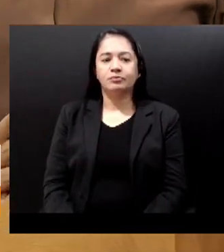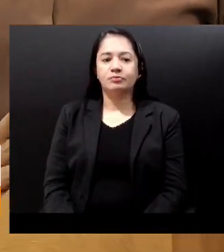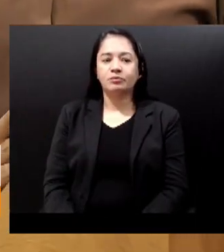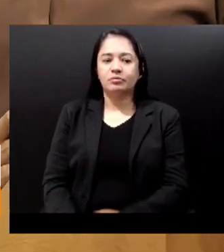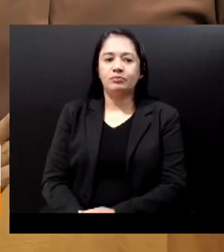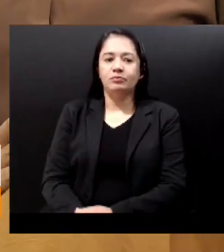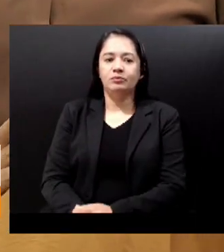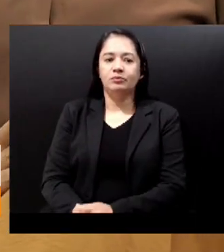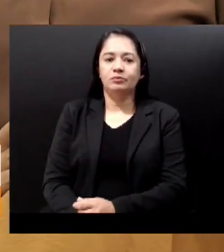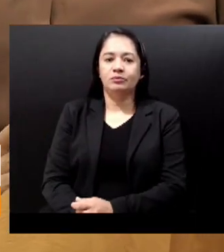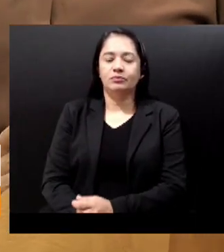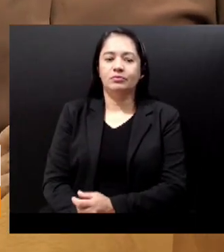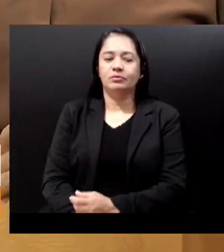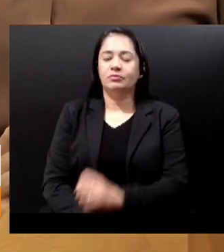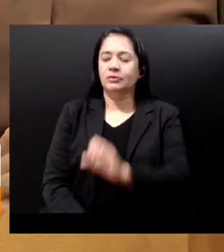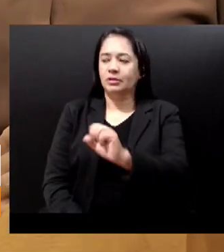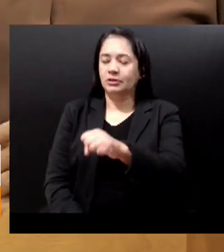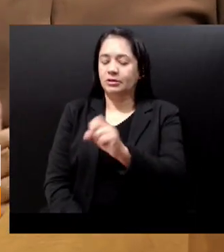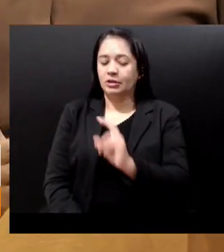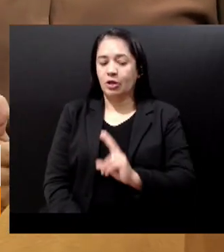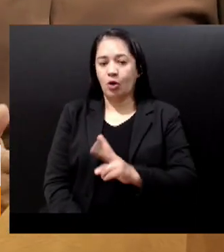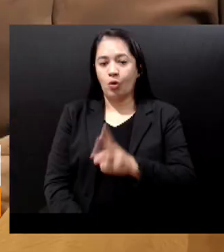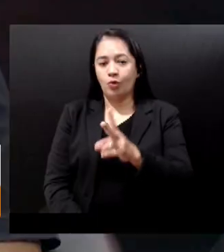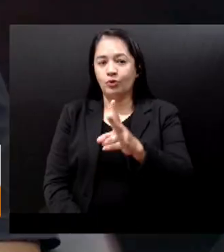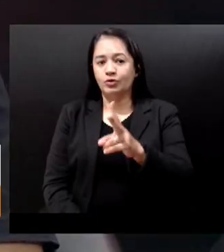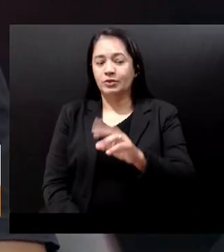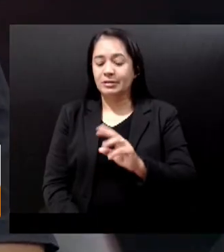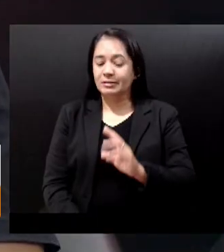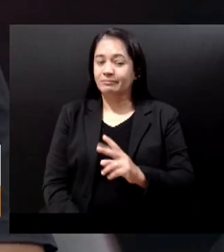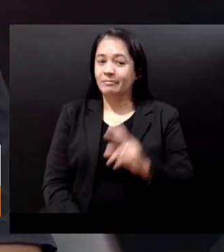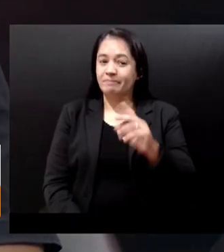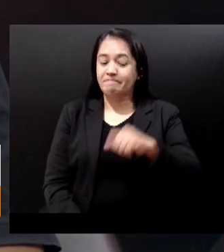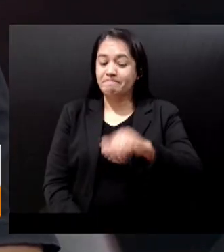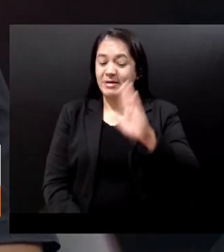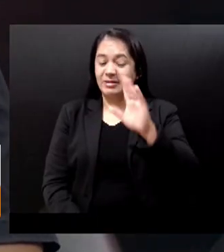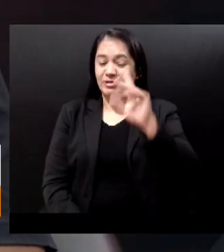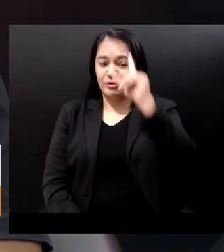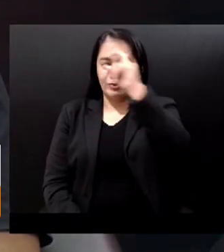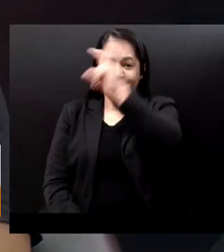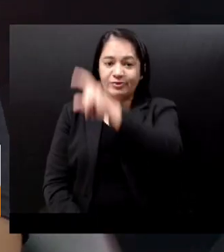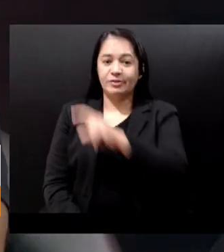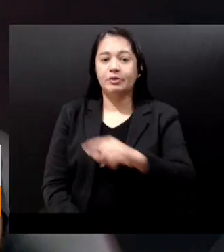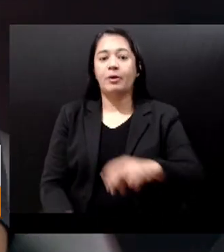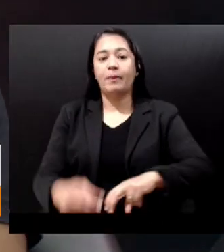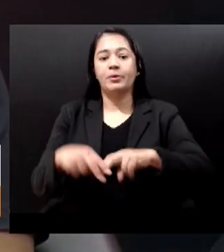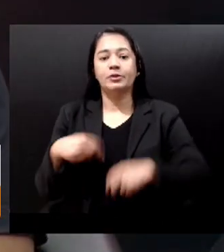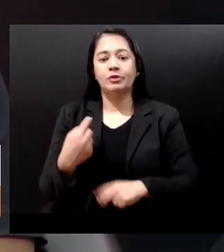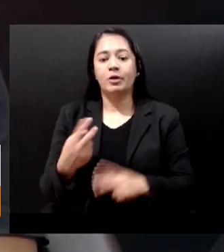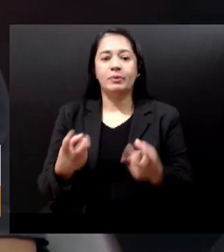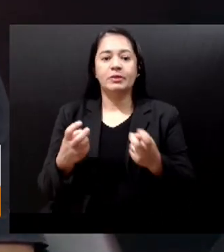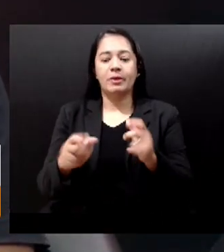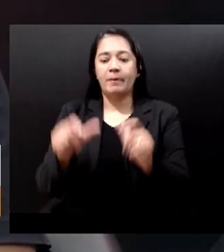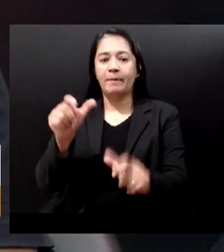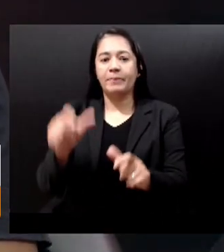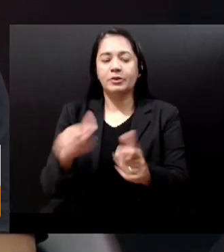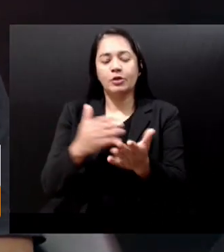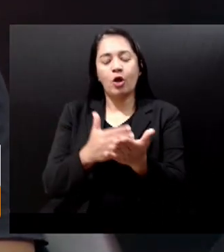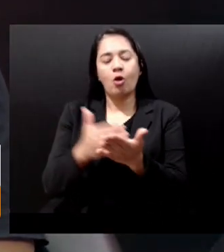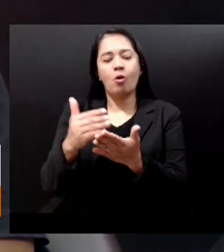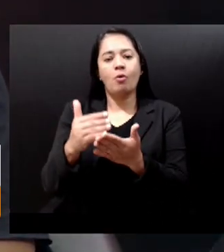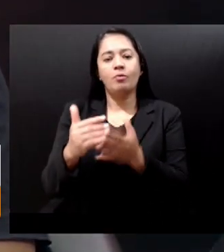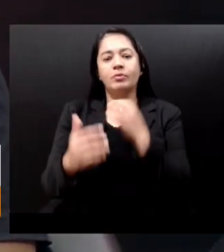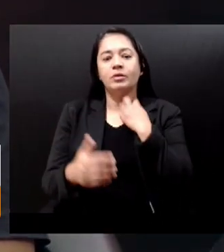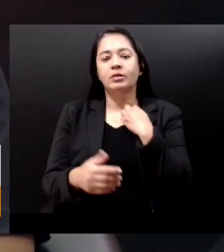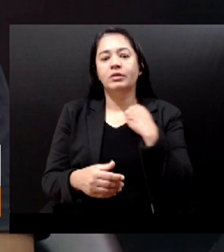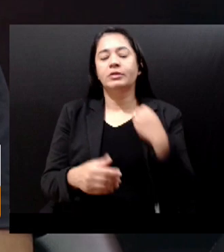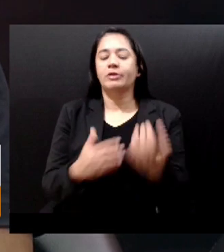certeza continuar vai ser sempre o mais difícil. Tanto que a gente vê muitos exemplos de pessoas começando e recomeçando